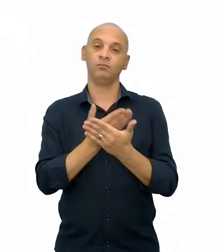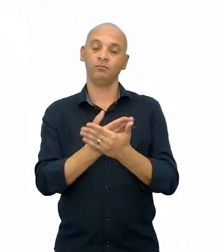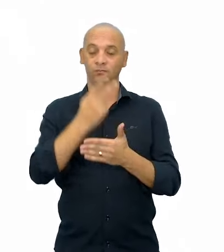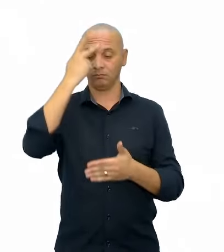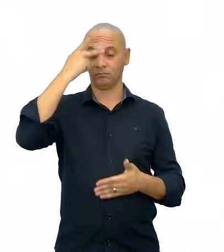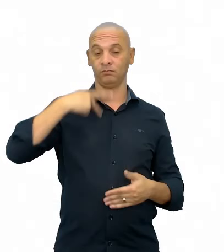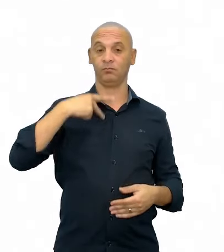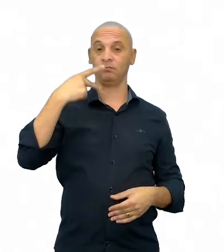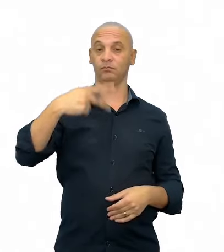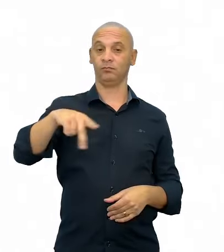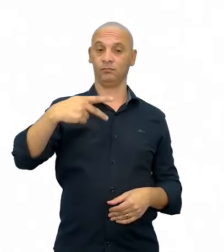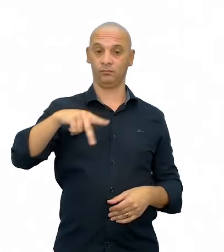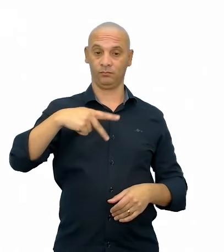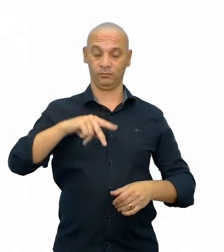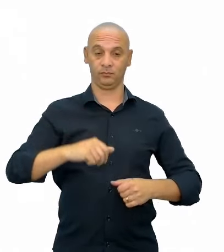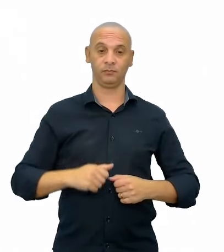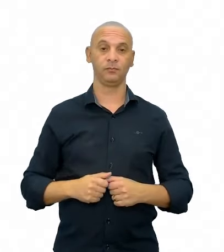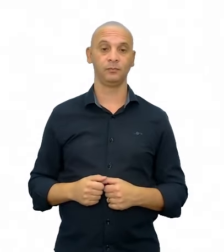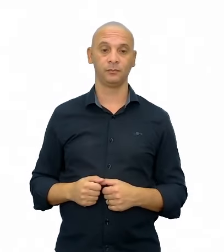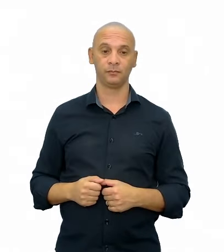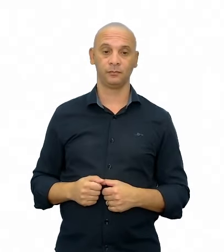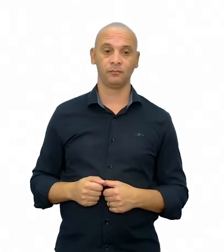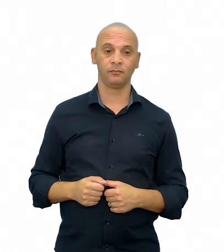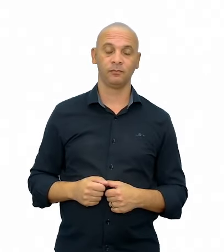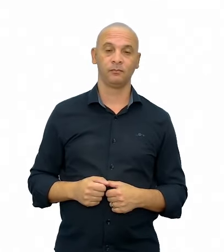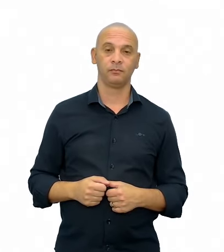vocês, nas formações de vocês.